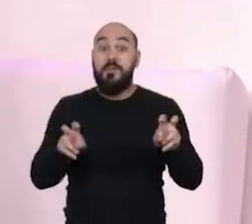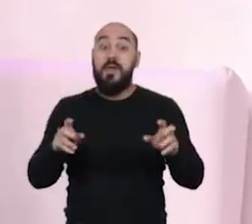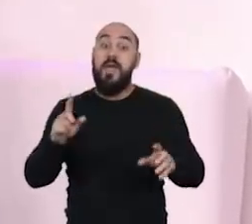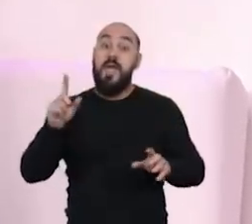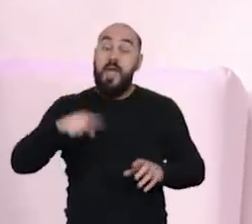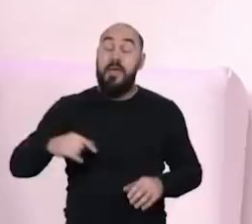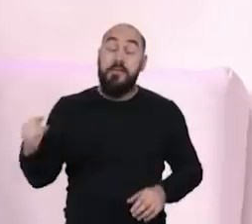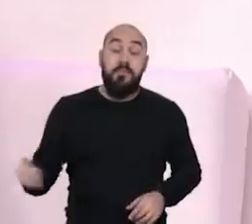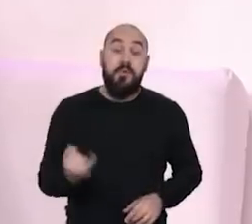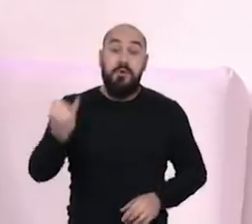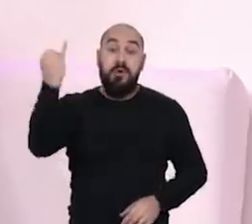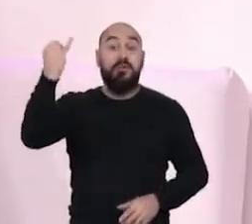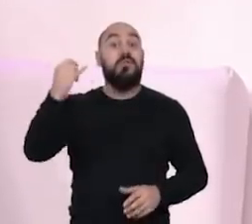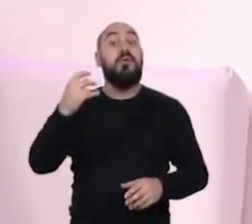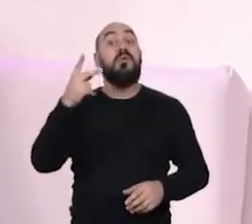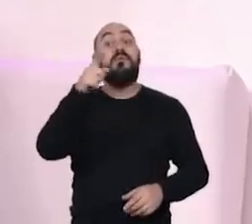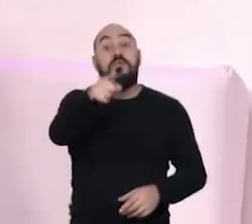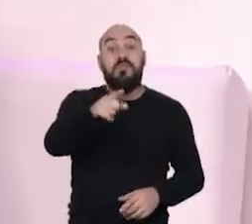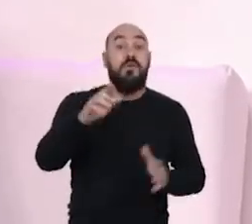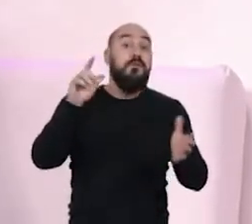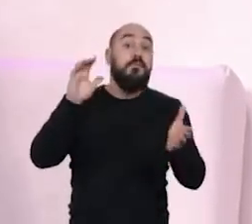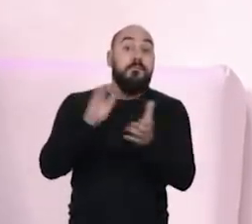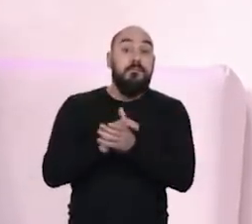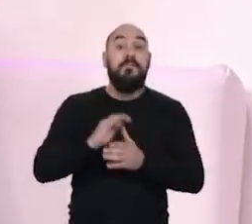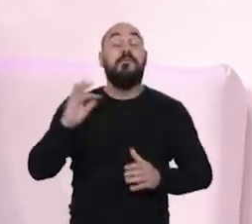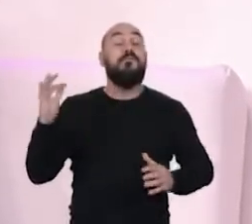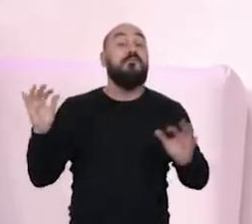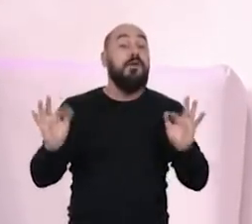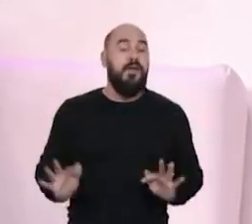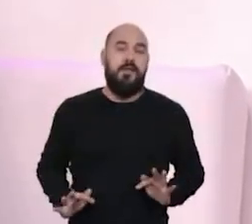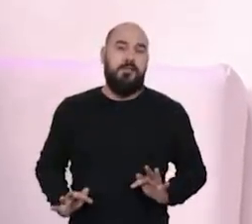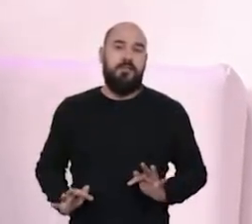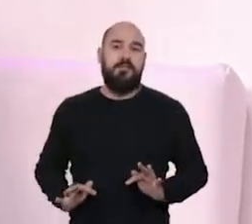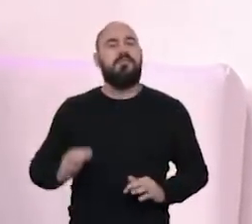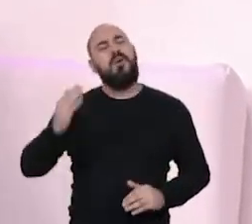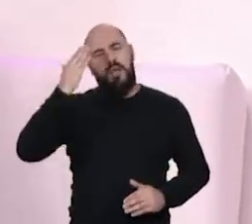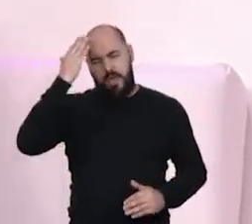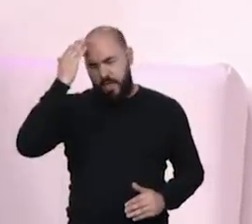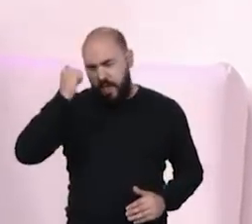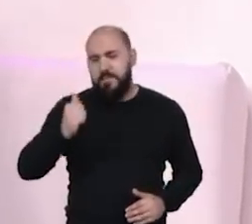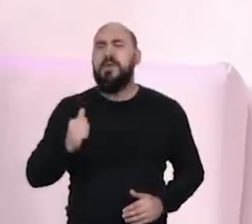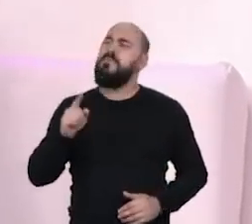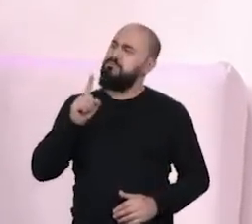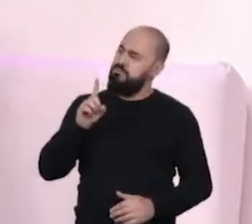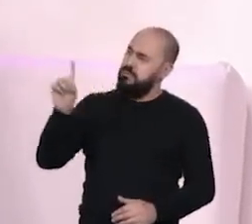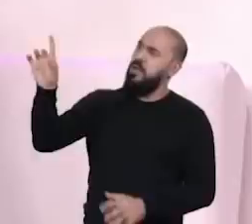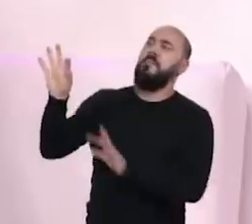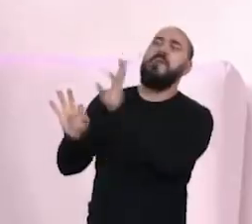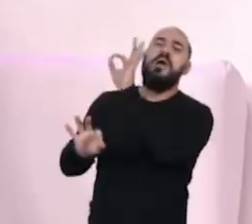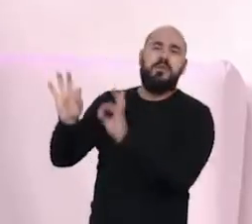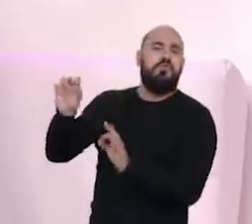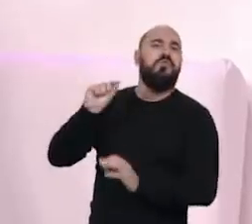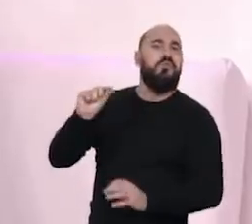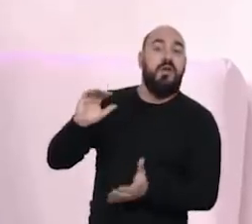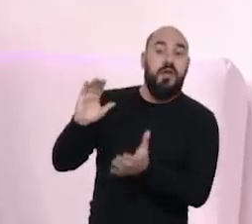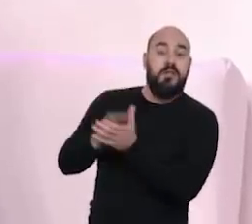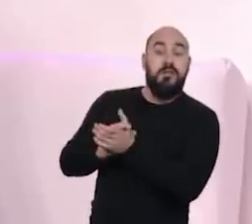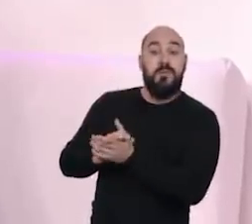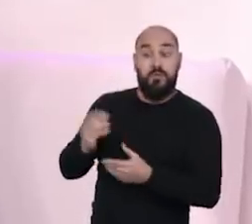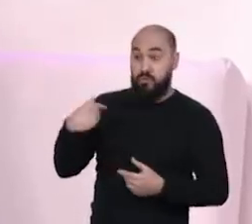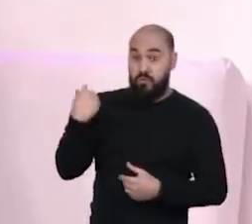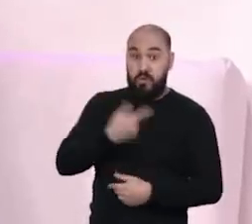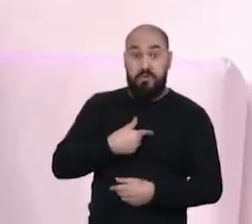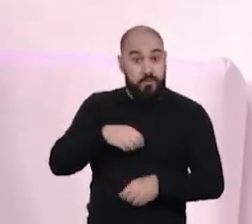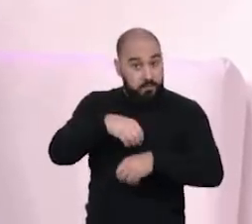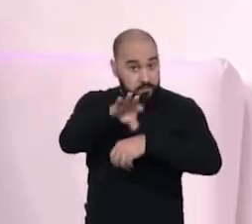sua felicidade. Nós acreditamos sim que o casamento é um projeto divino e estamos aqui para trazer para você ainda mais ferramentas para a